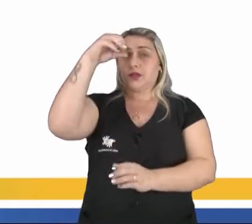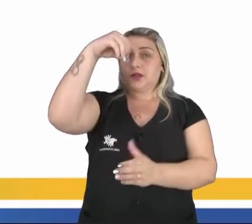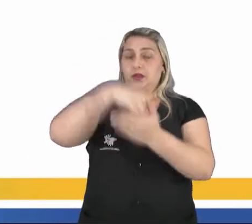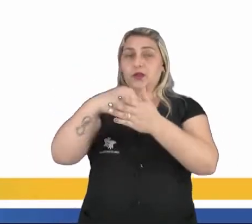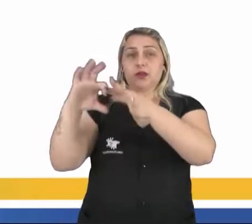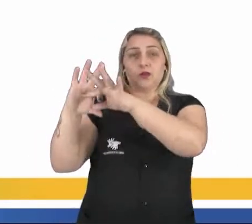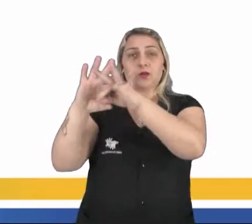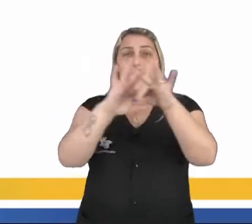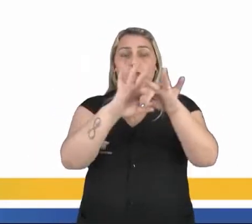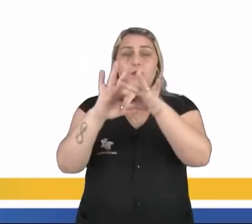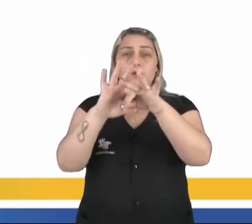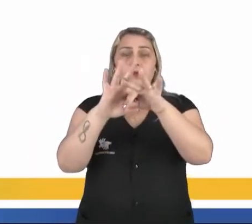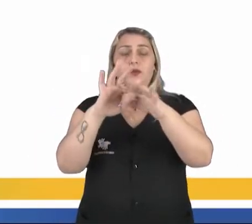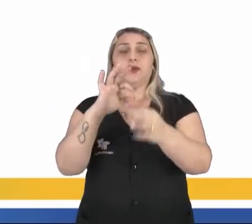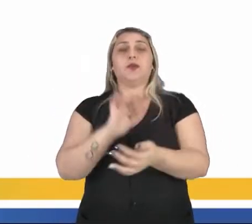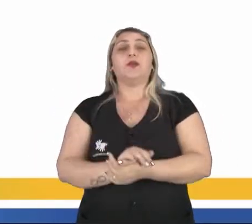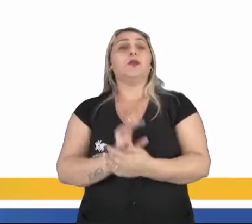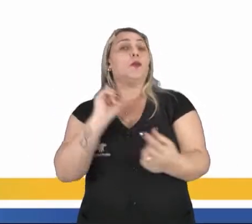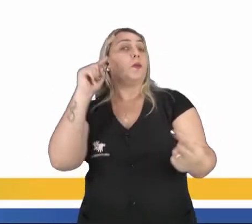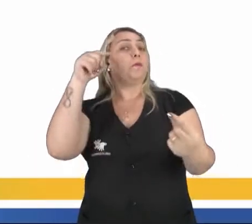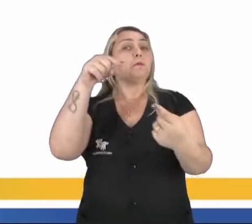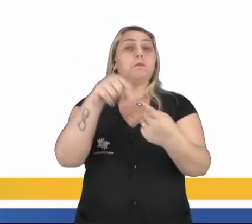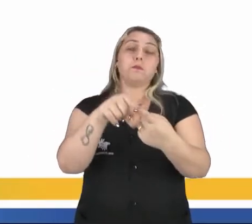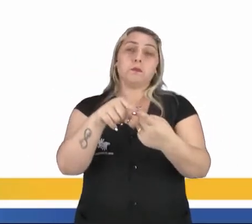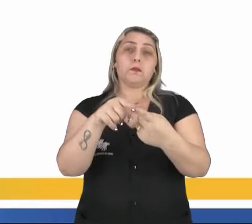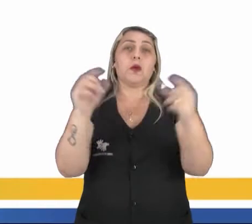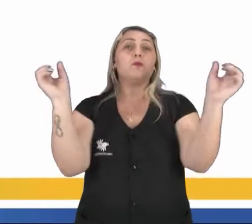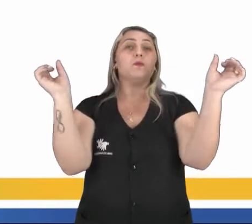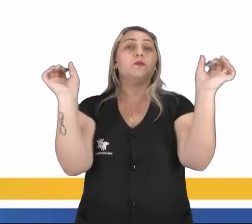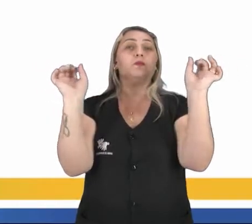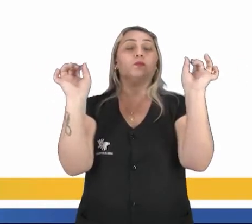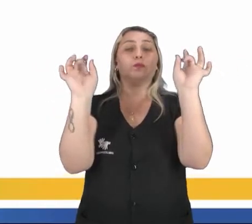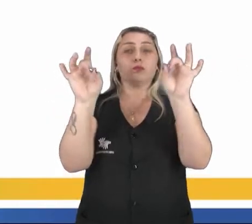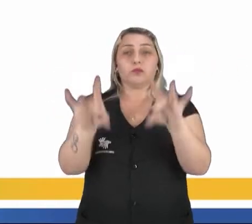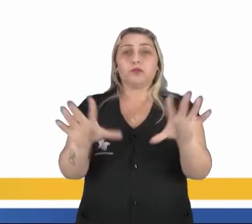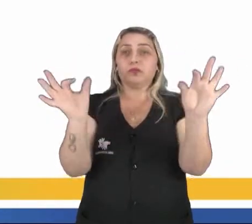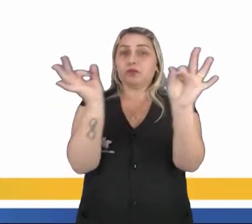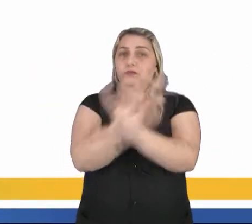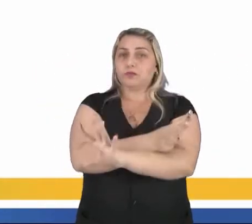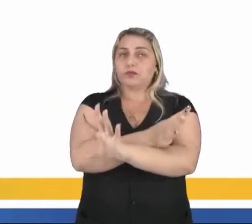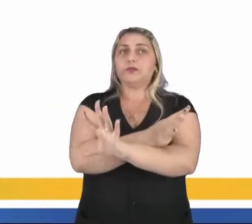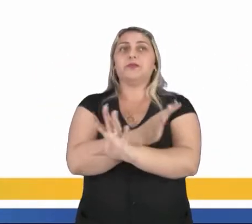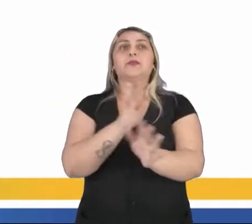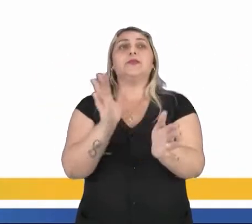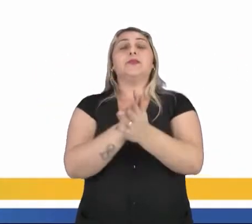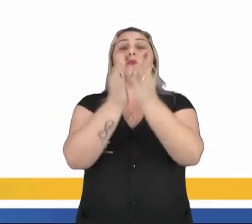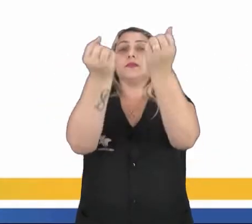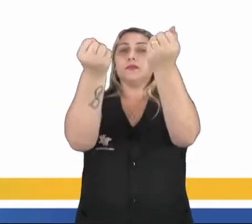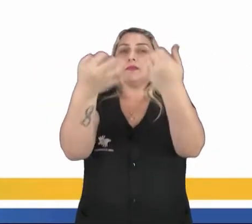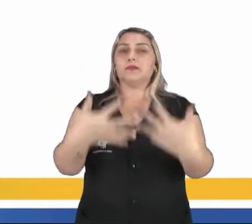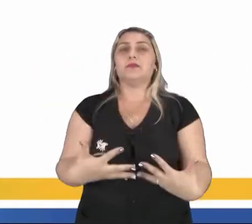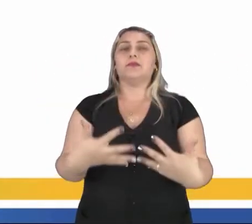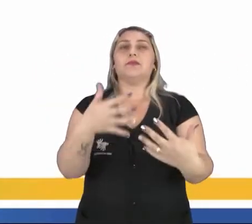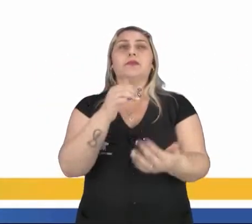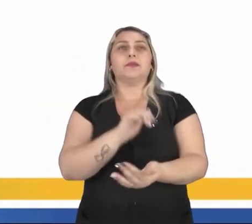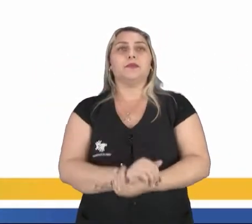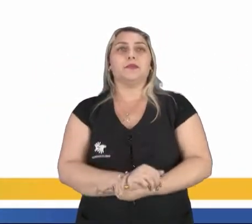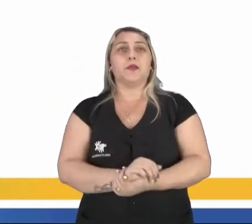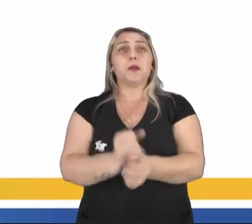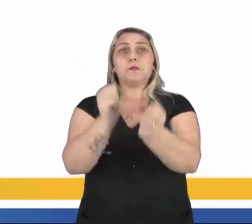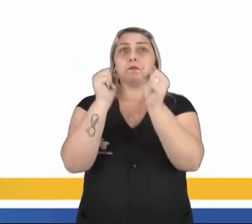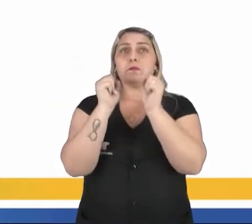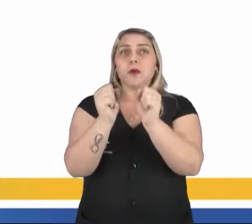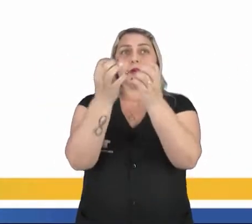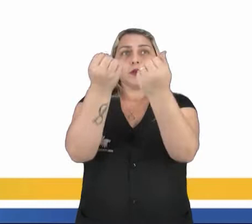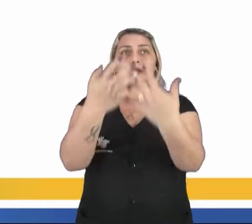desse contexto uma função de conclusão, tá certo? E nós temos também